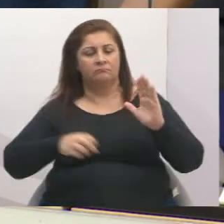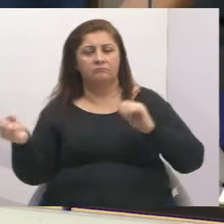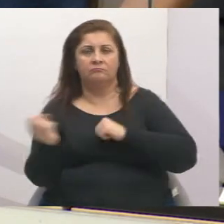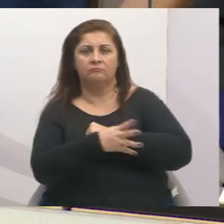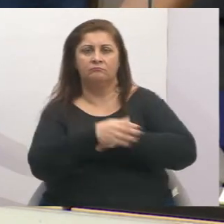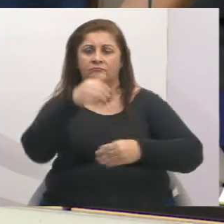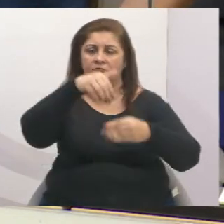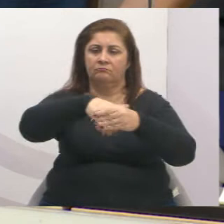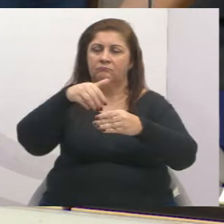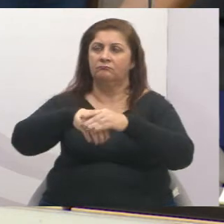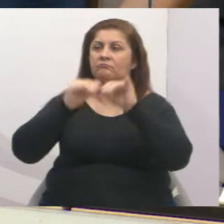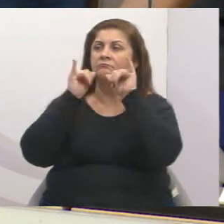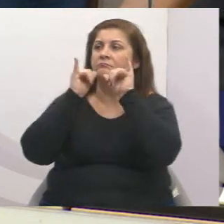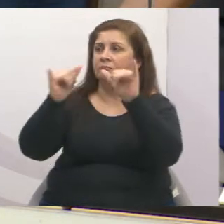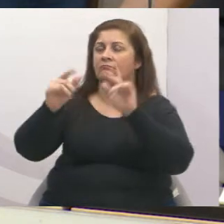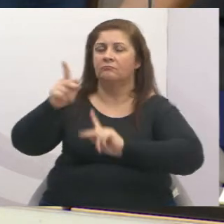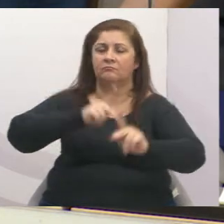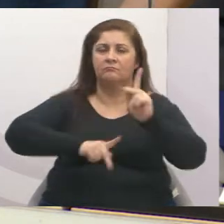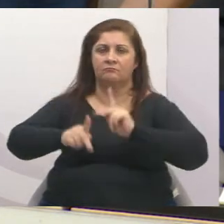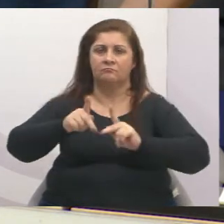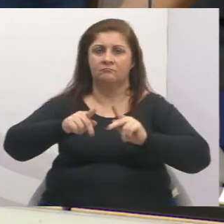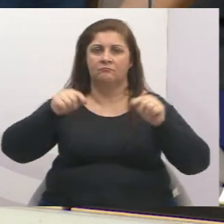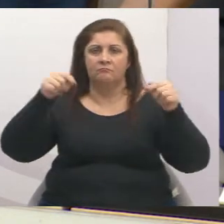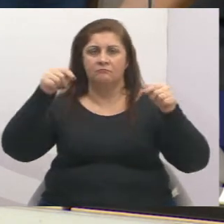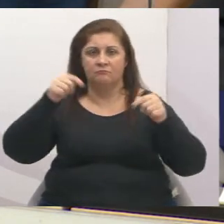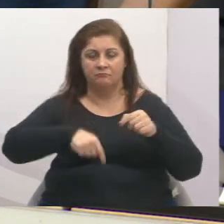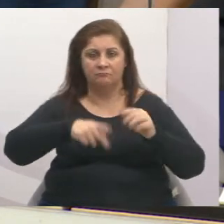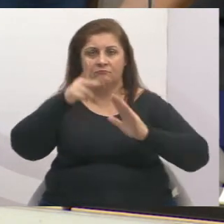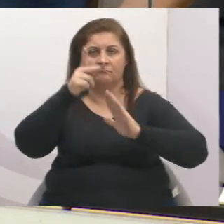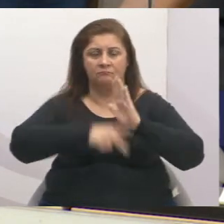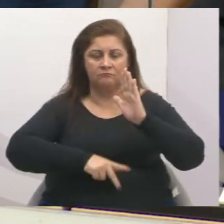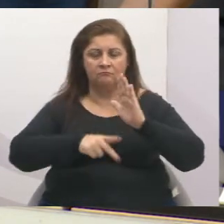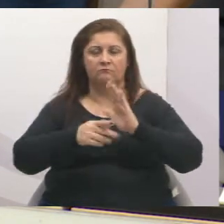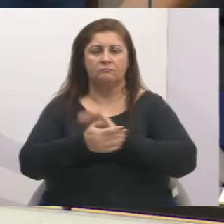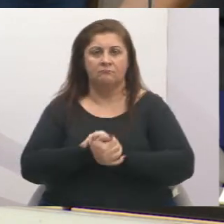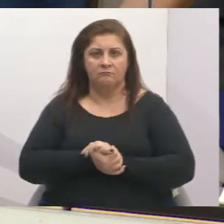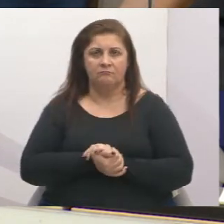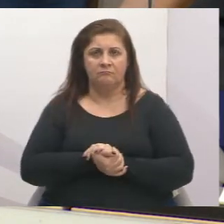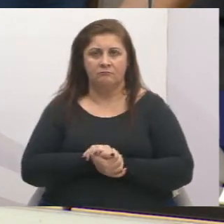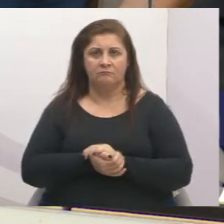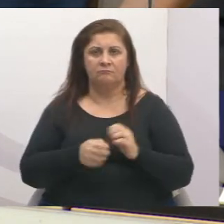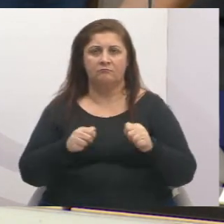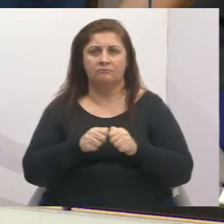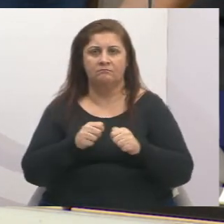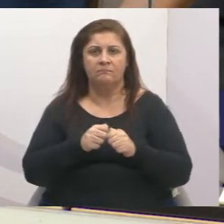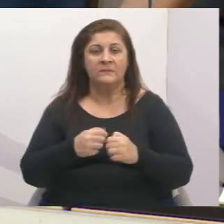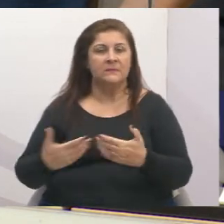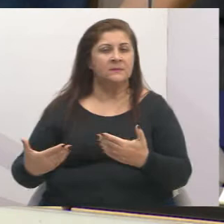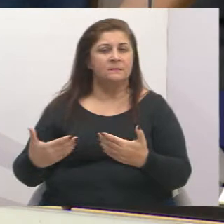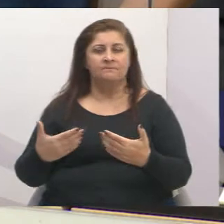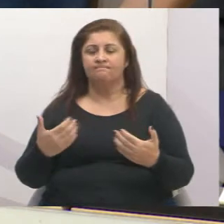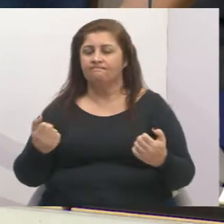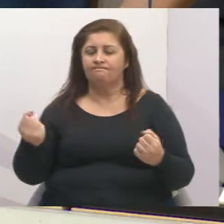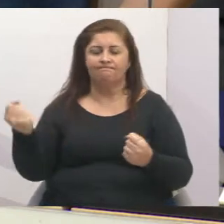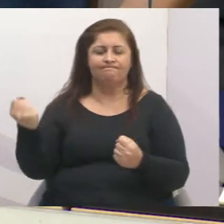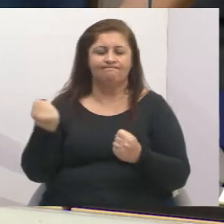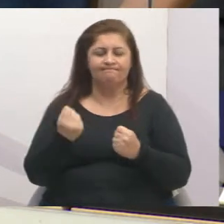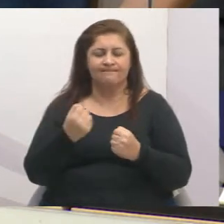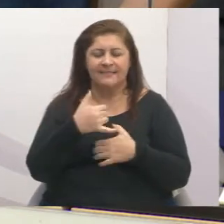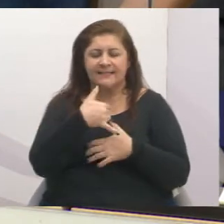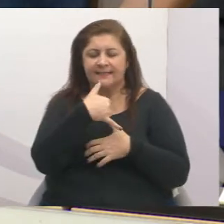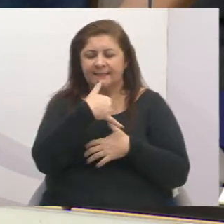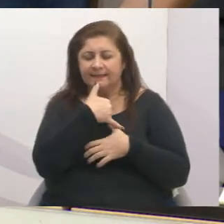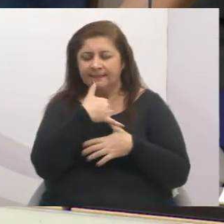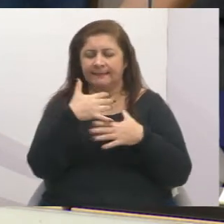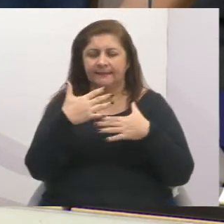e dizer para o servidor público que esse projeto nós estamos fazendo com a faca atravessada no peito, no coração, porque